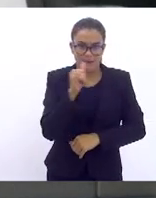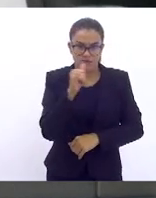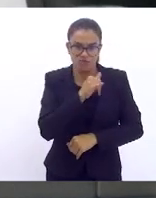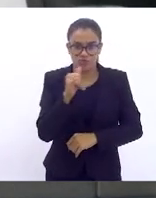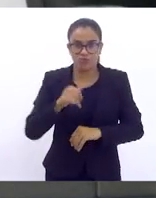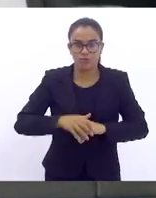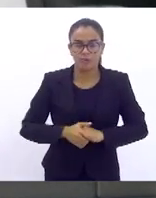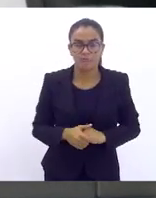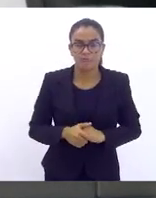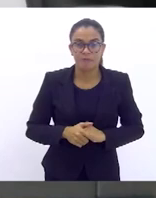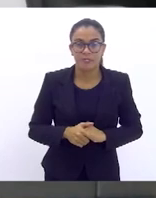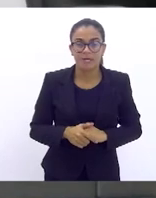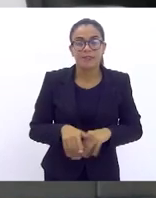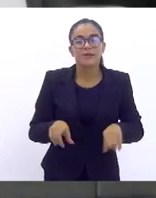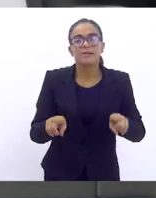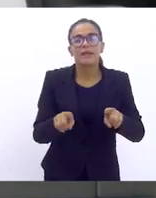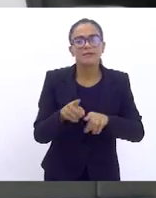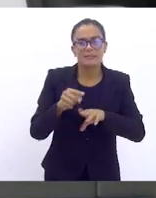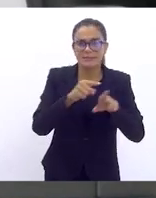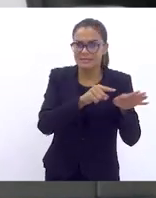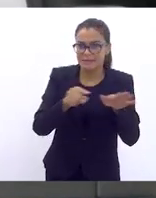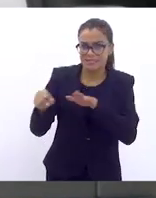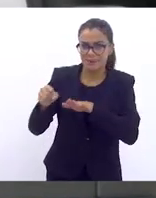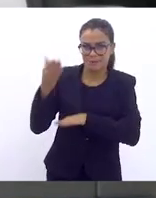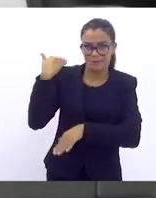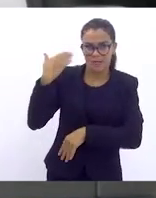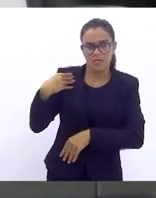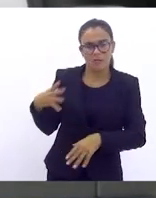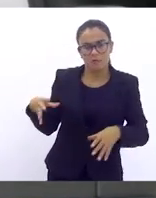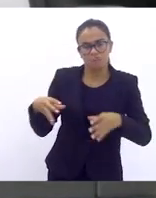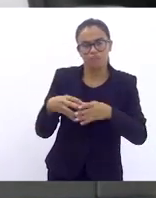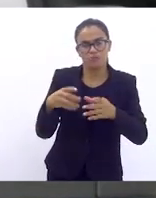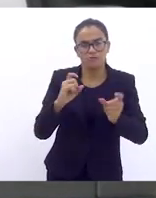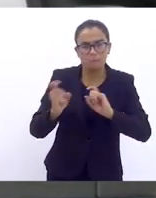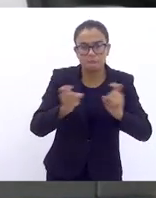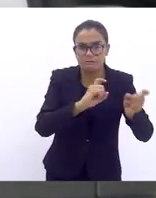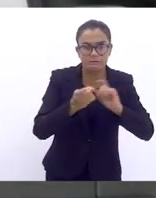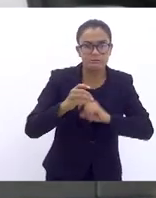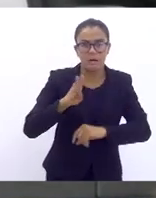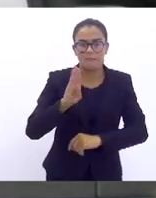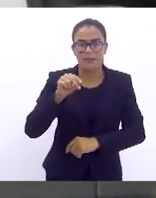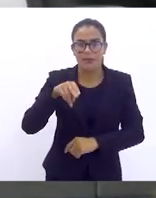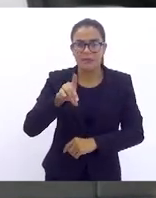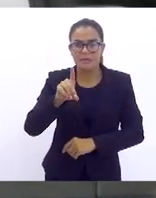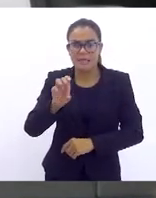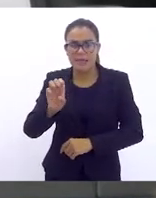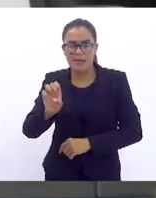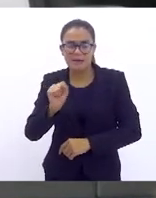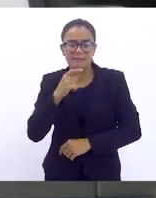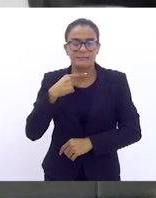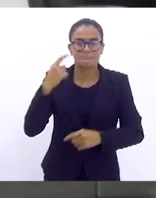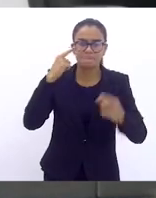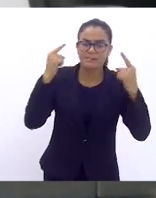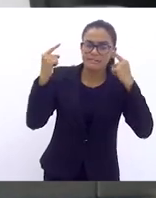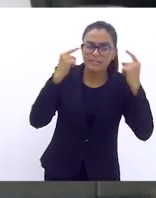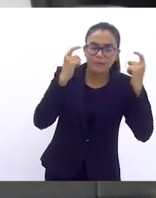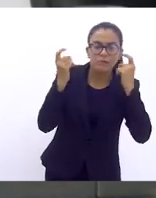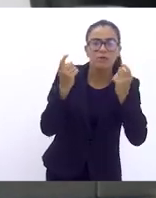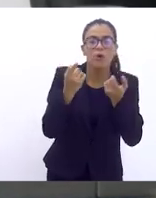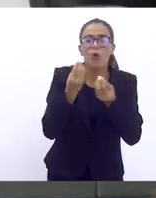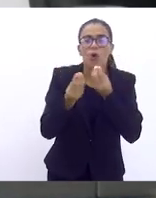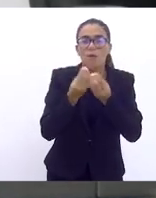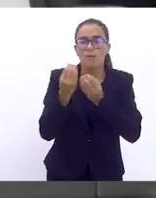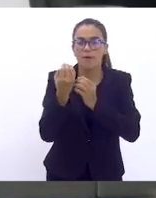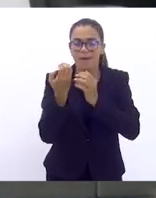recurso então eu estive semana passada com BNDS criando linhas é de financiamento em que a empresa não